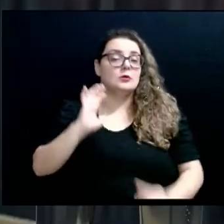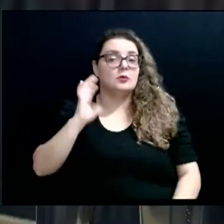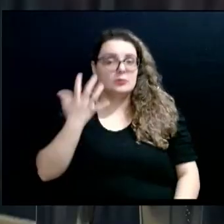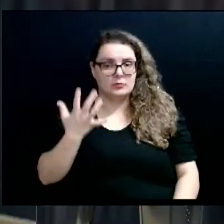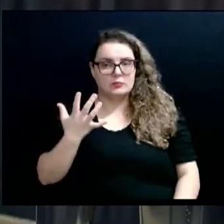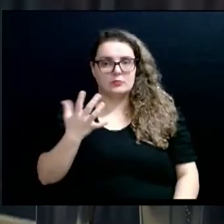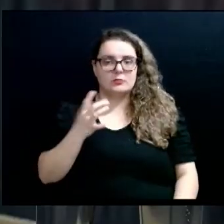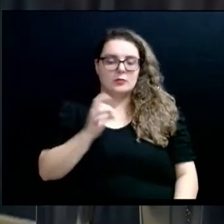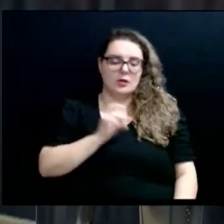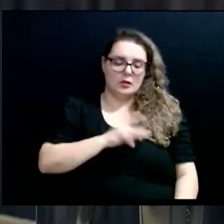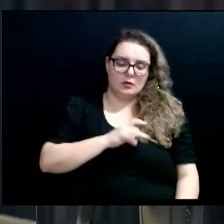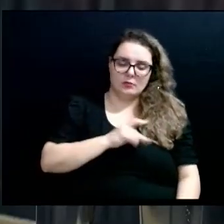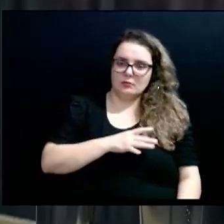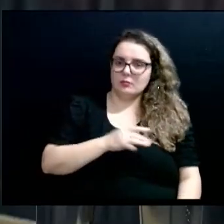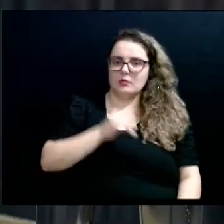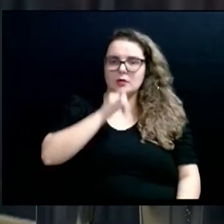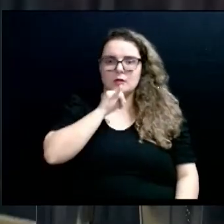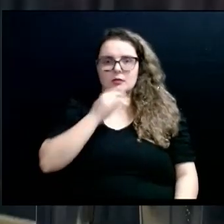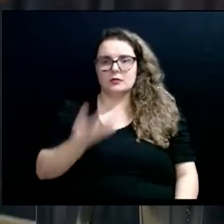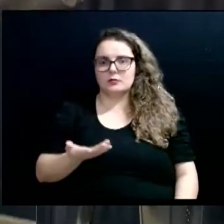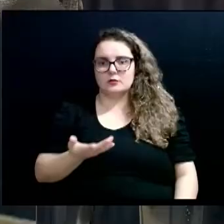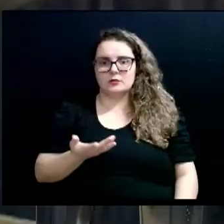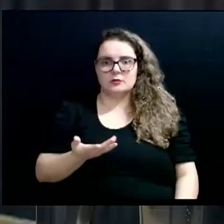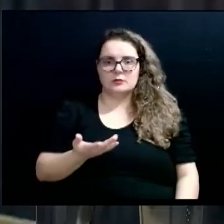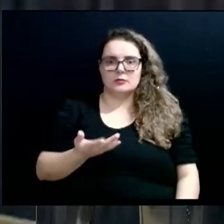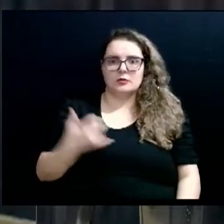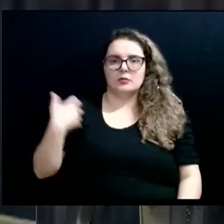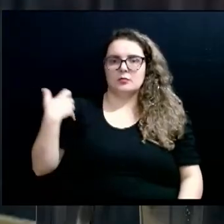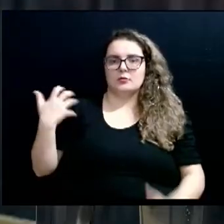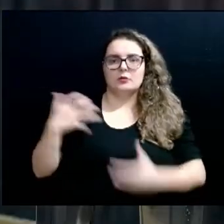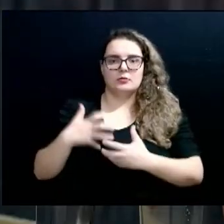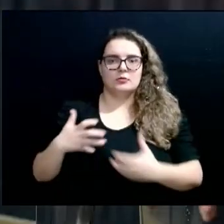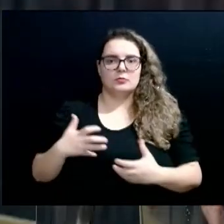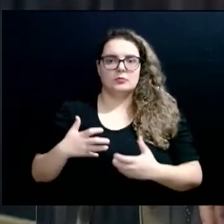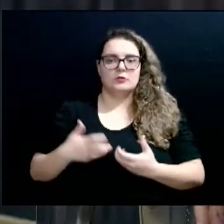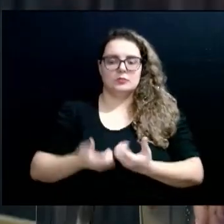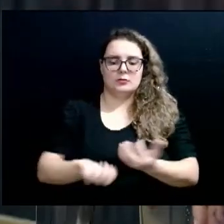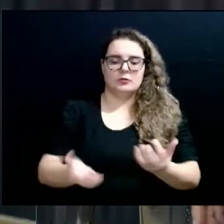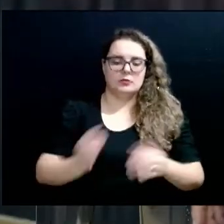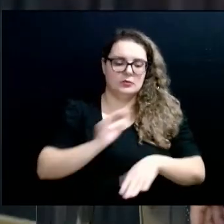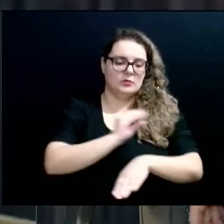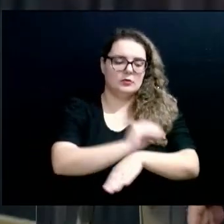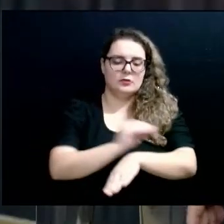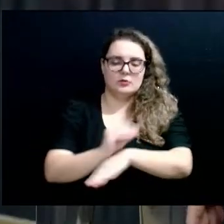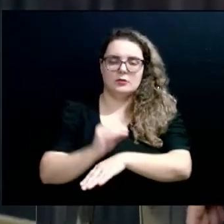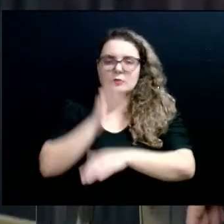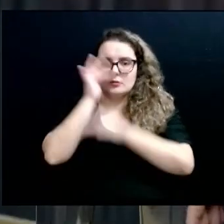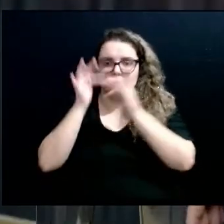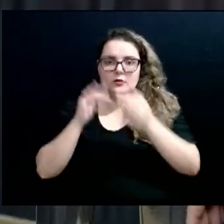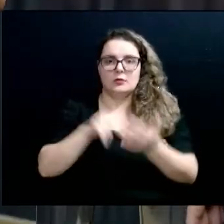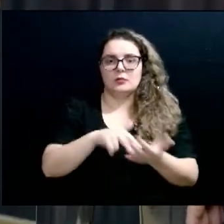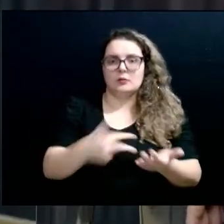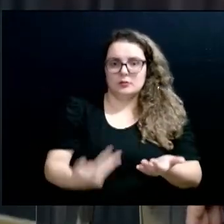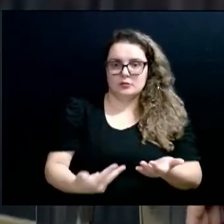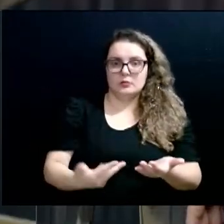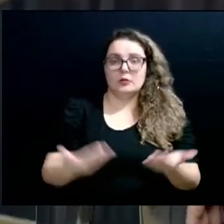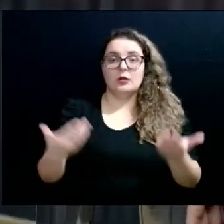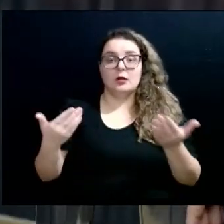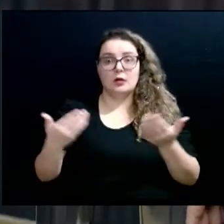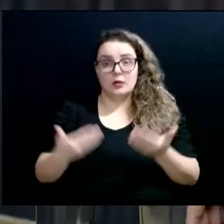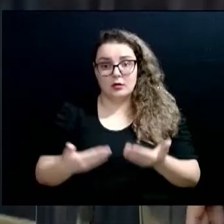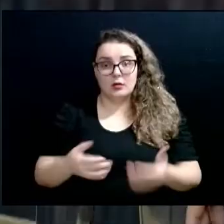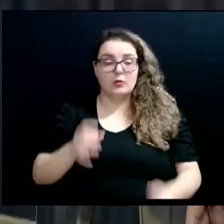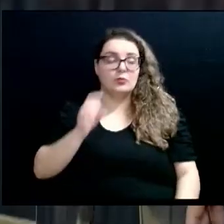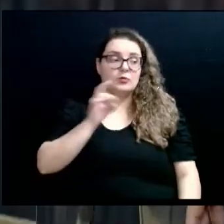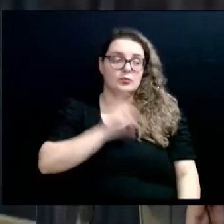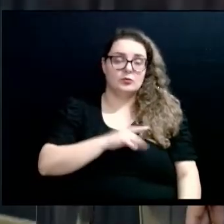medo de, por exemplo, vamos supor um idoso que ia no jardim cuidar das plantas e aí caiu. Agora ele está com medo de ir lá